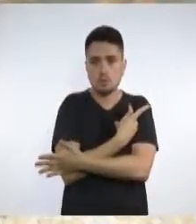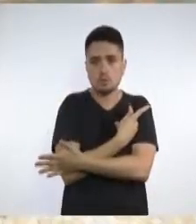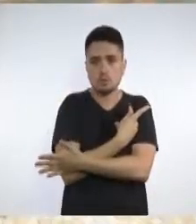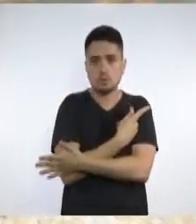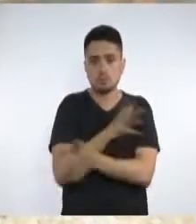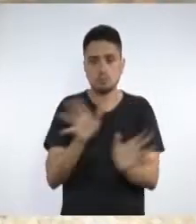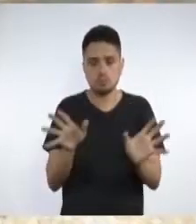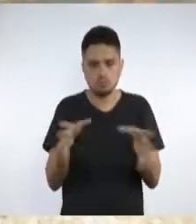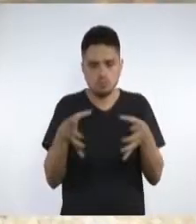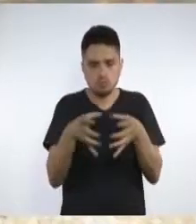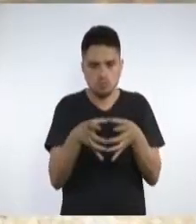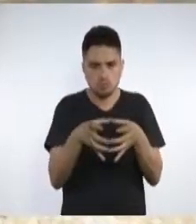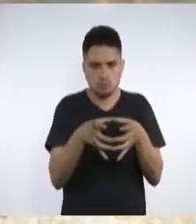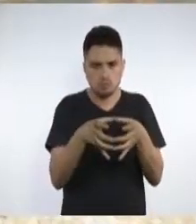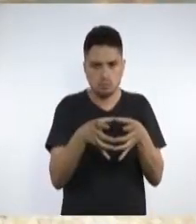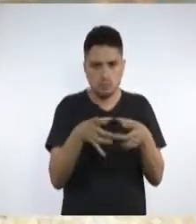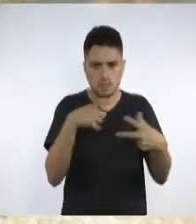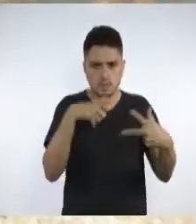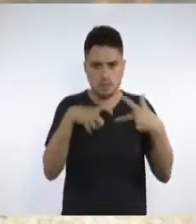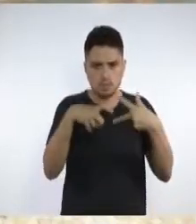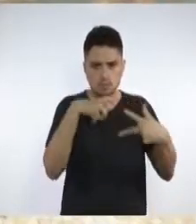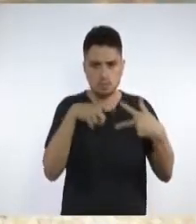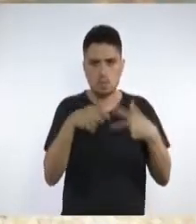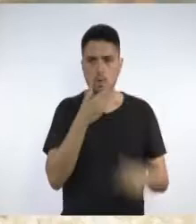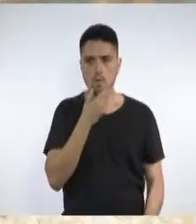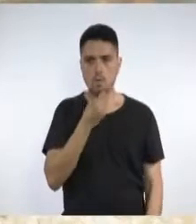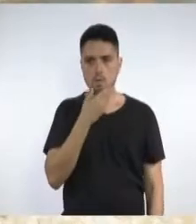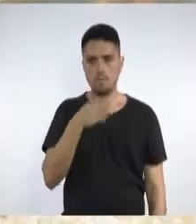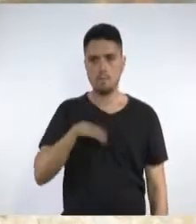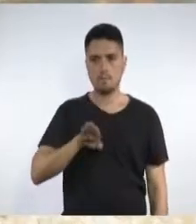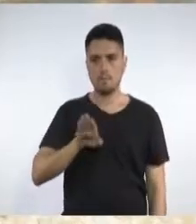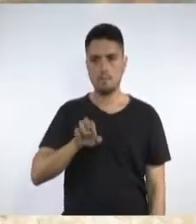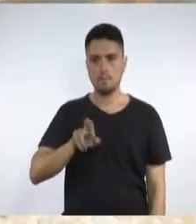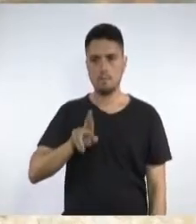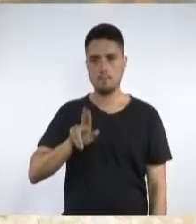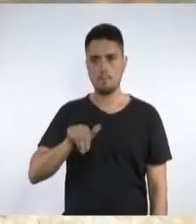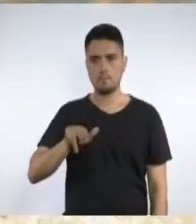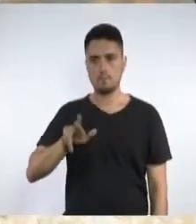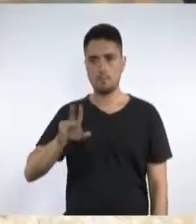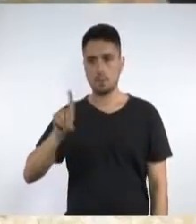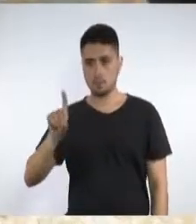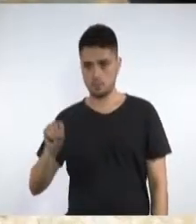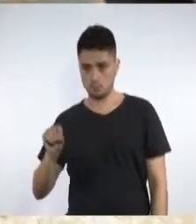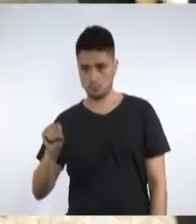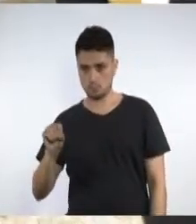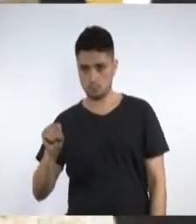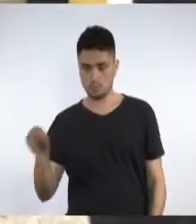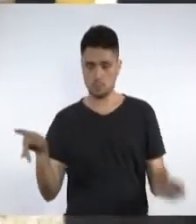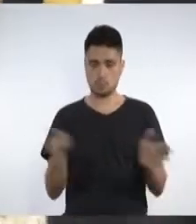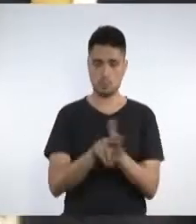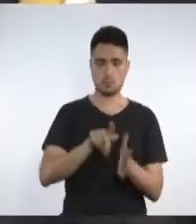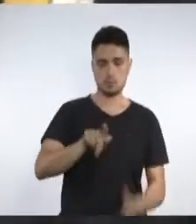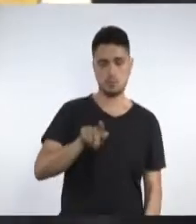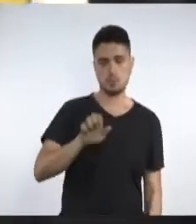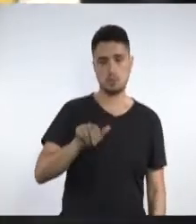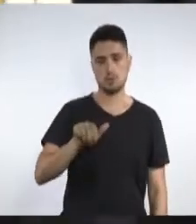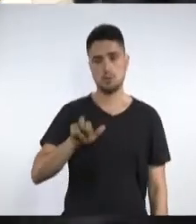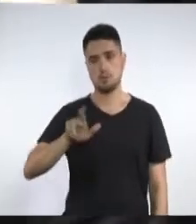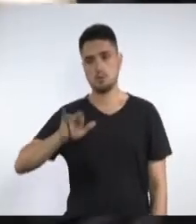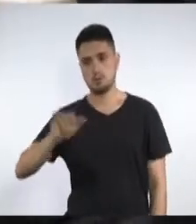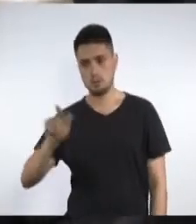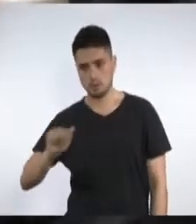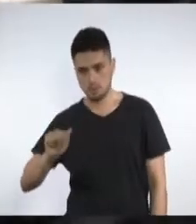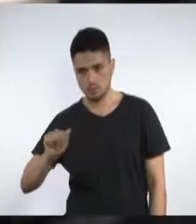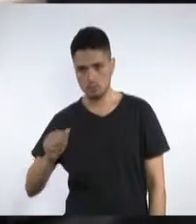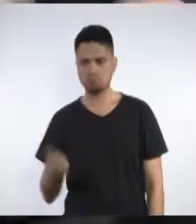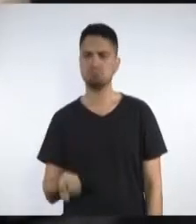do senhor Bernardo Sarreta para a Genersa. É curioso